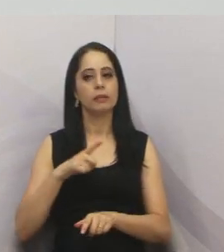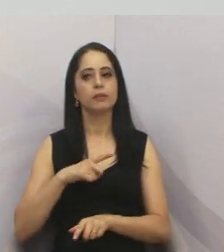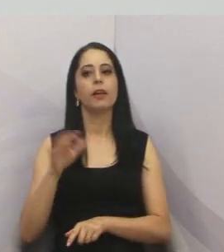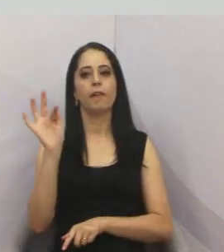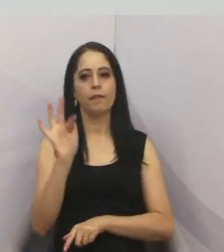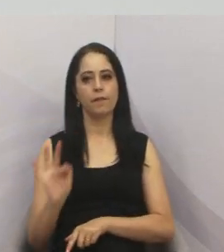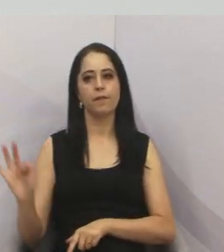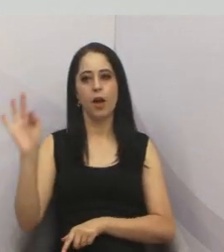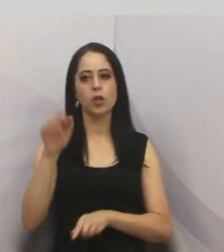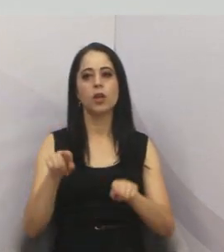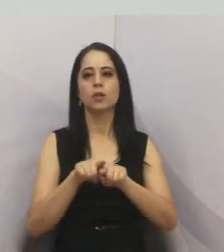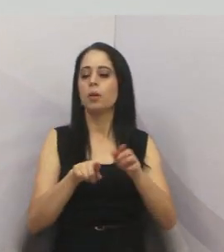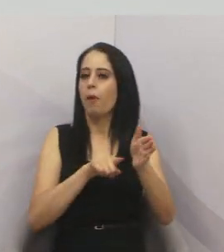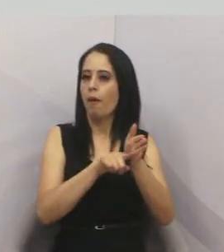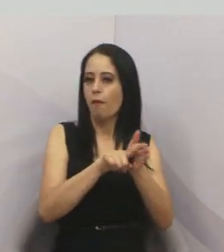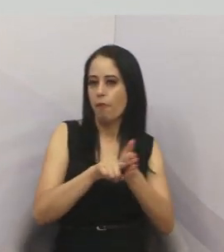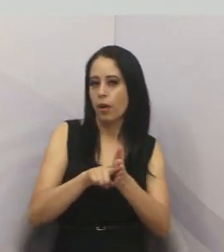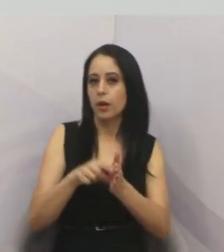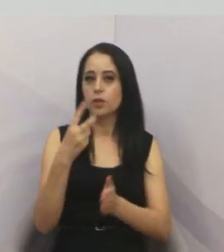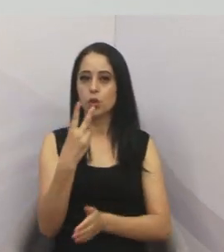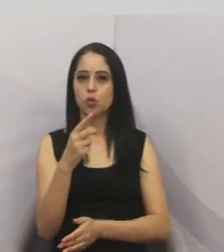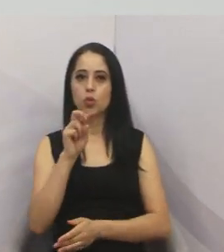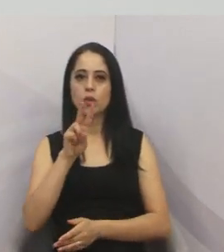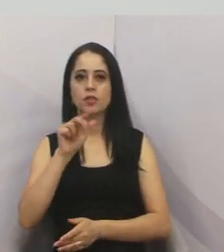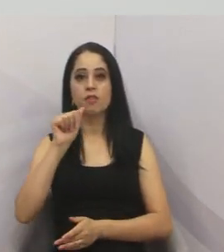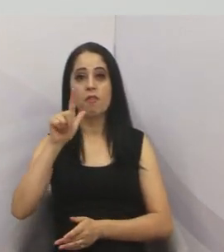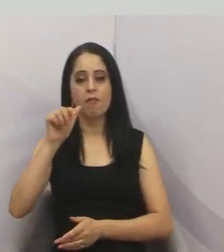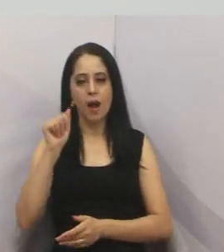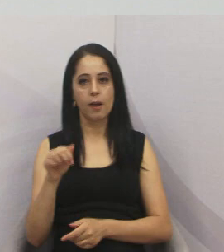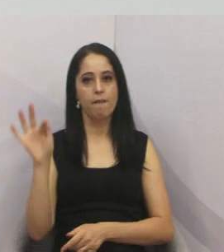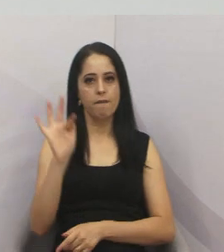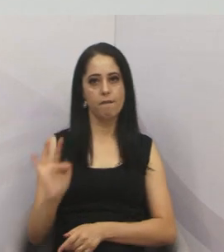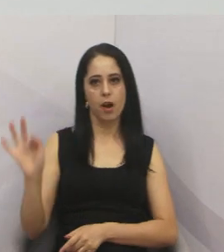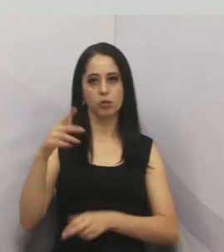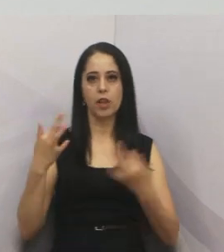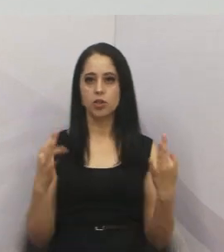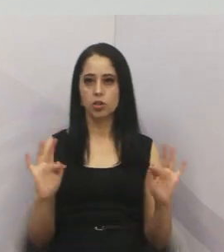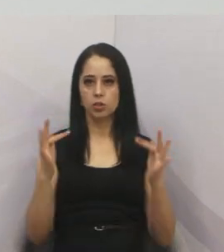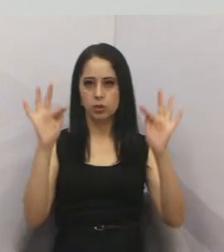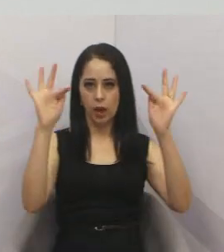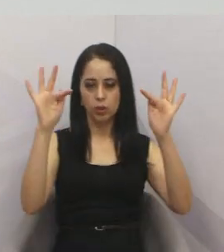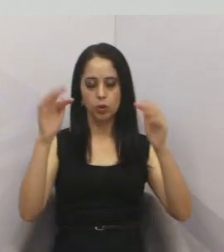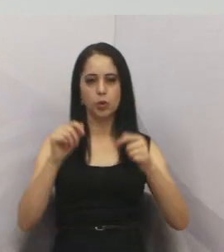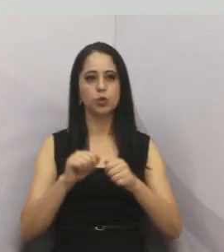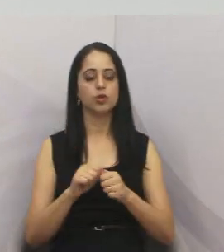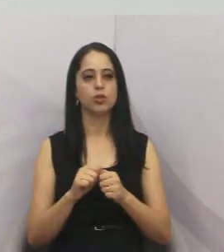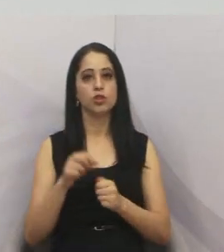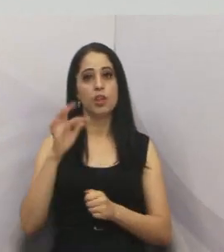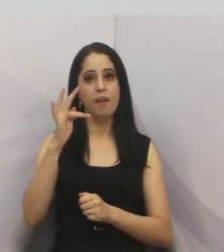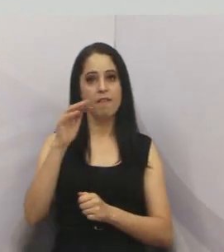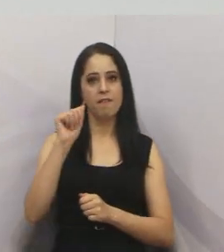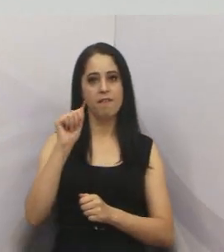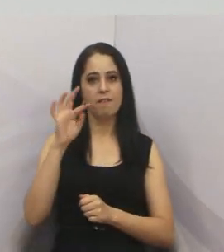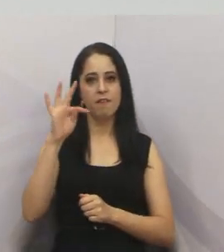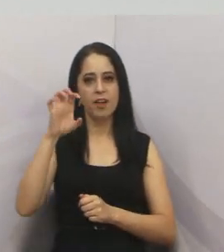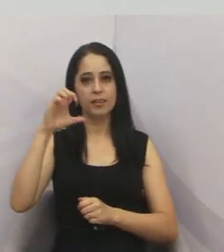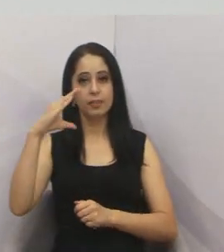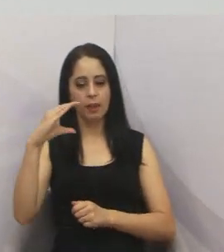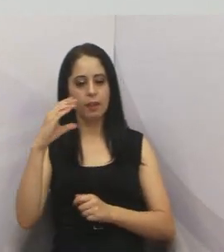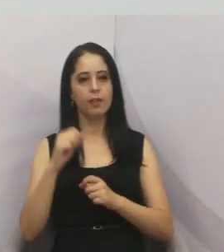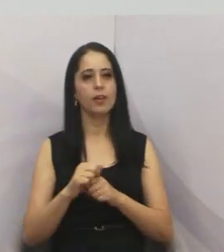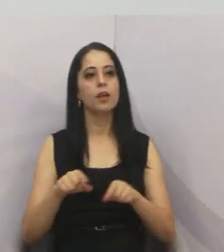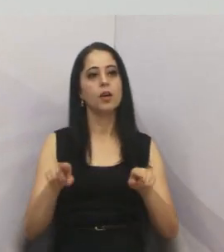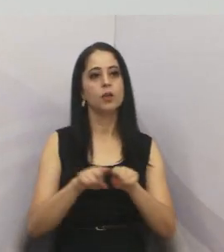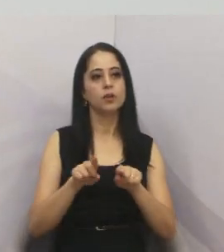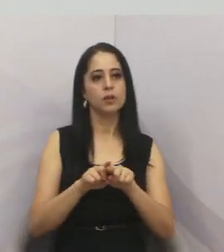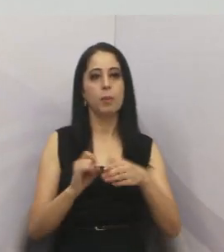de pesquisas, que são 2 vagas. 1 para a Faculdade de Tecnologia Professor Francisco de Moura, que é a FATEC Jacareí, e outra que é